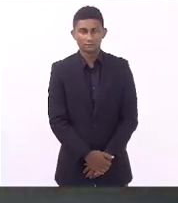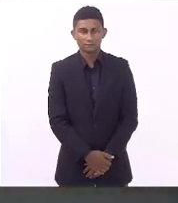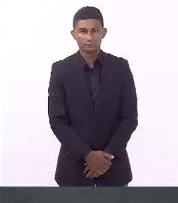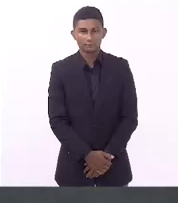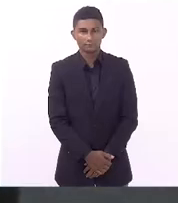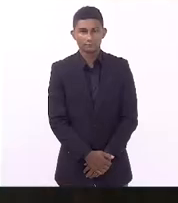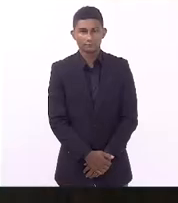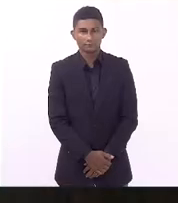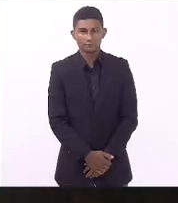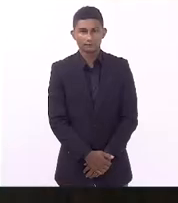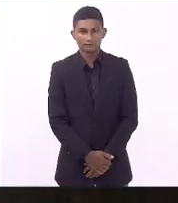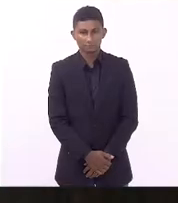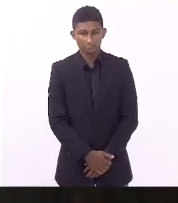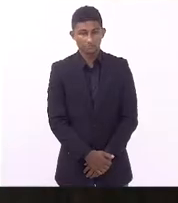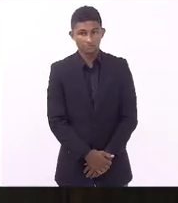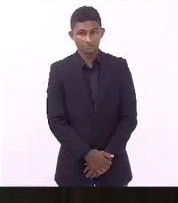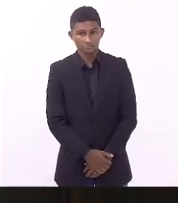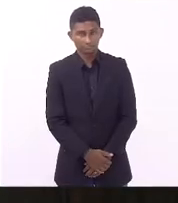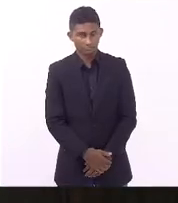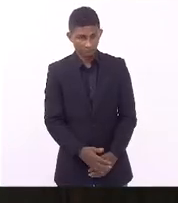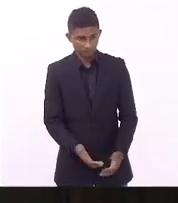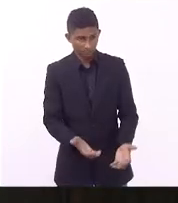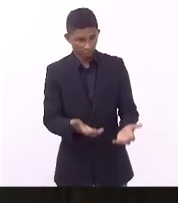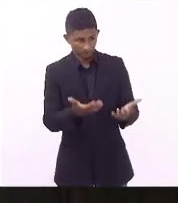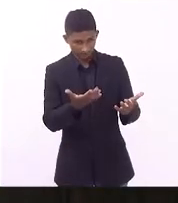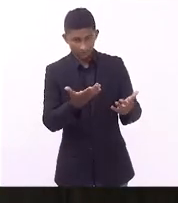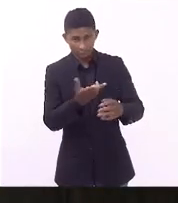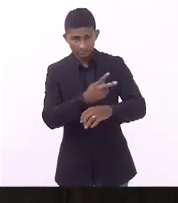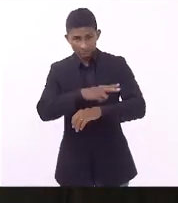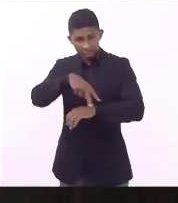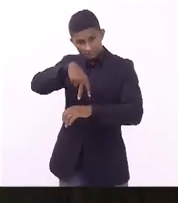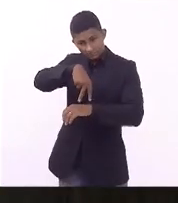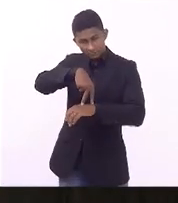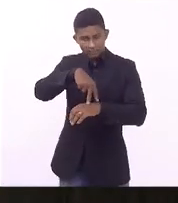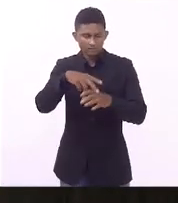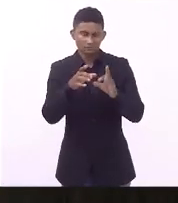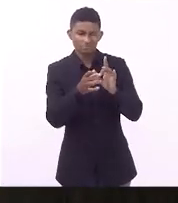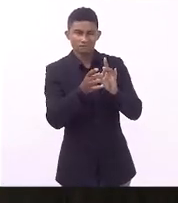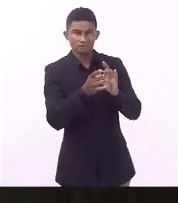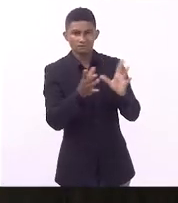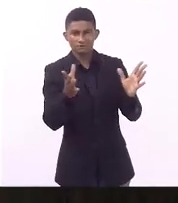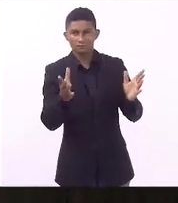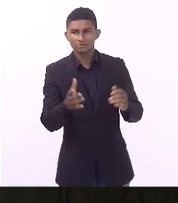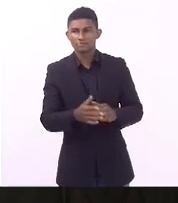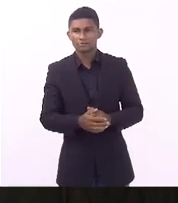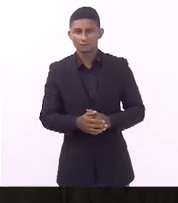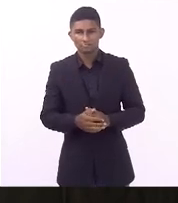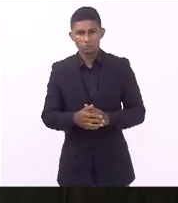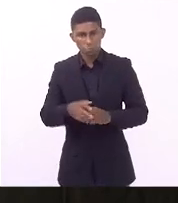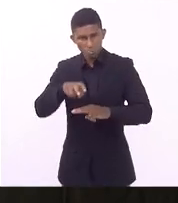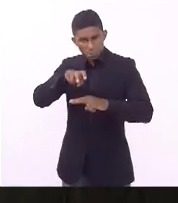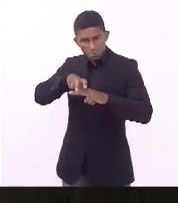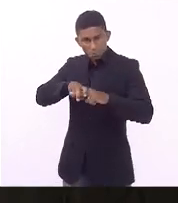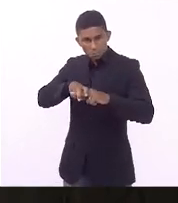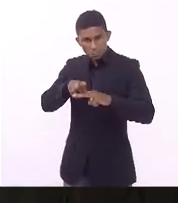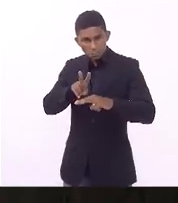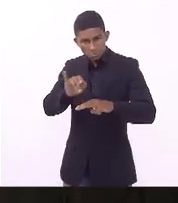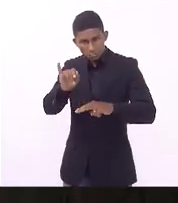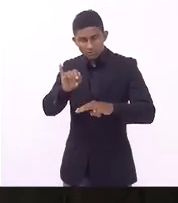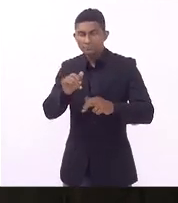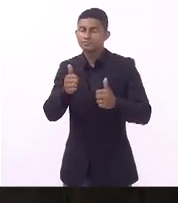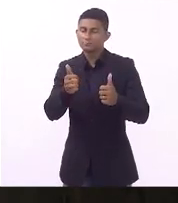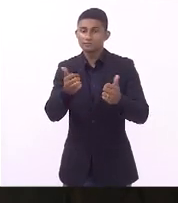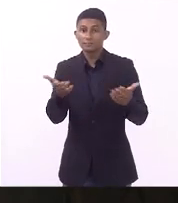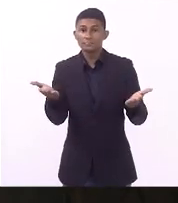Se você quiser ir para a tribuna também, fique à vontade. Você vai ficar daí mesmo? Então, sem mais delongas,